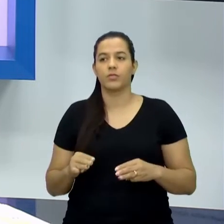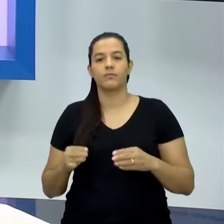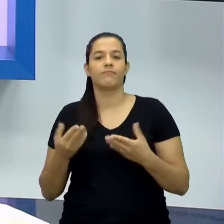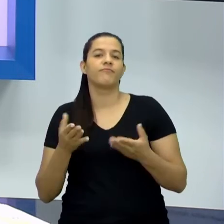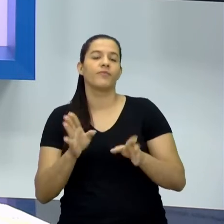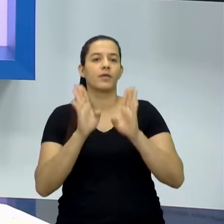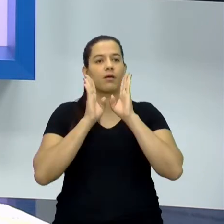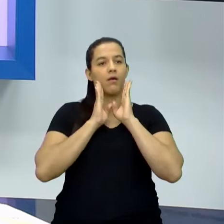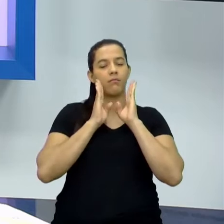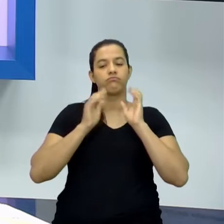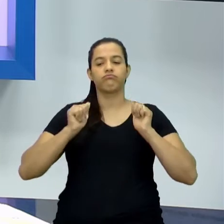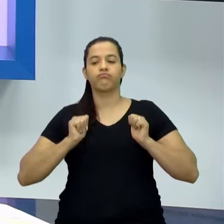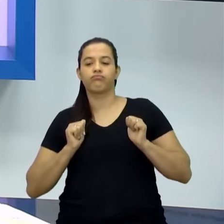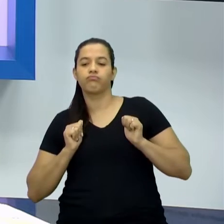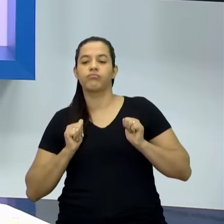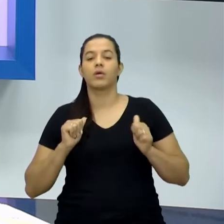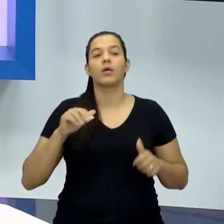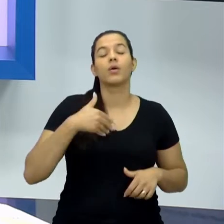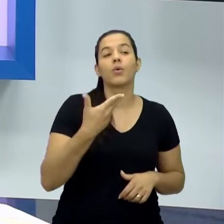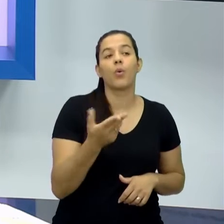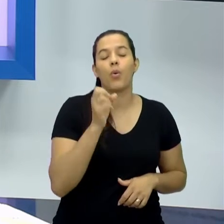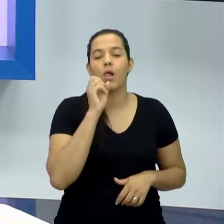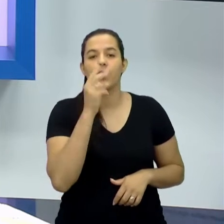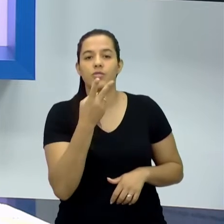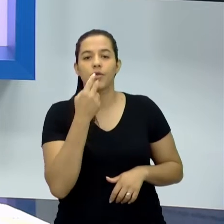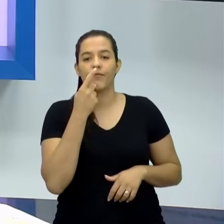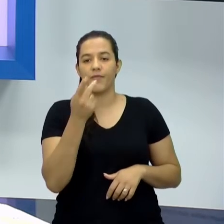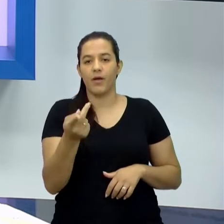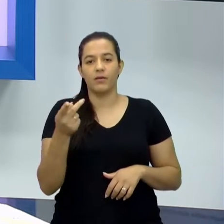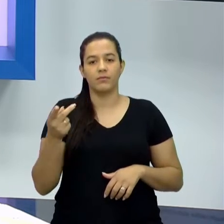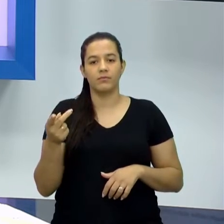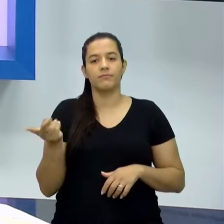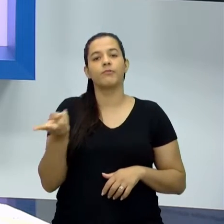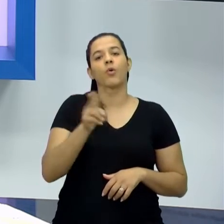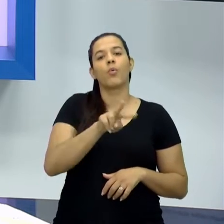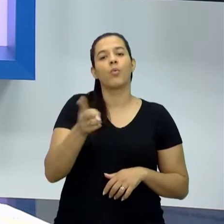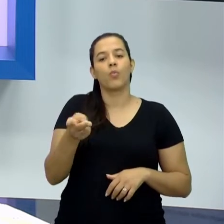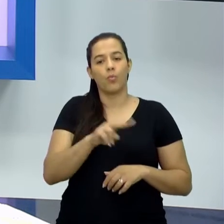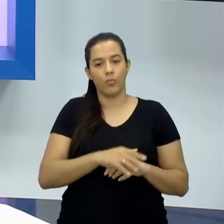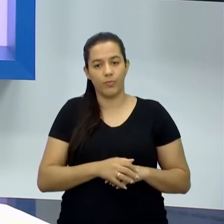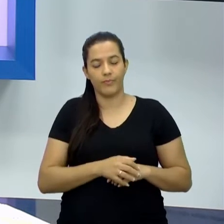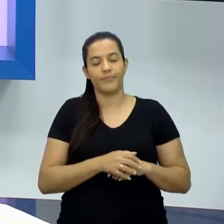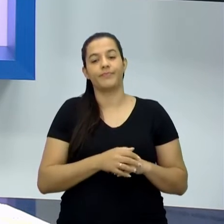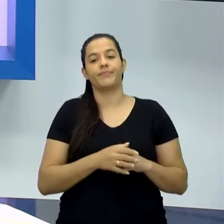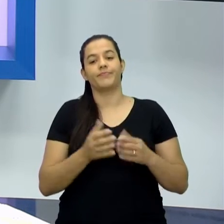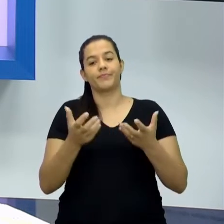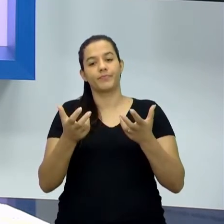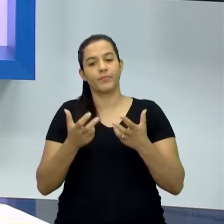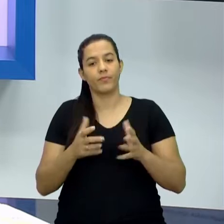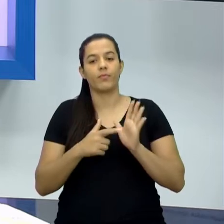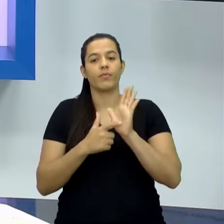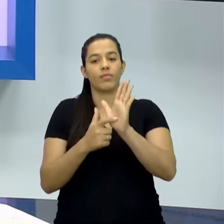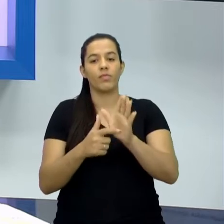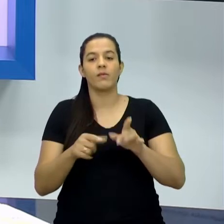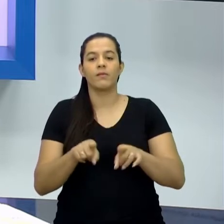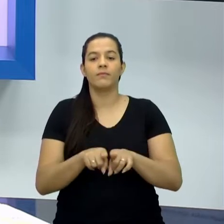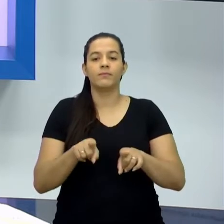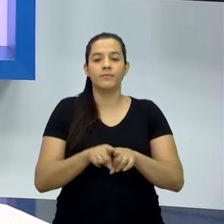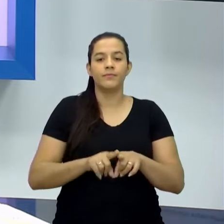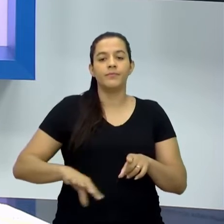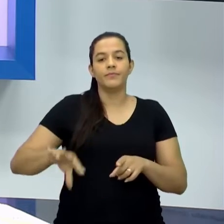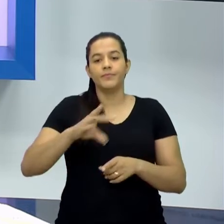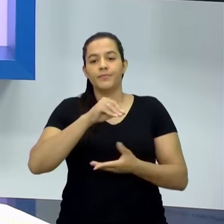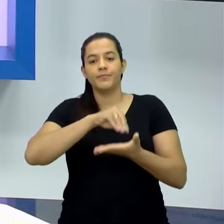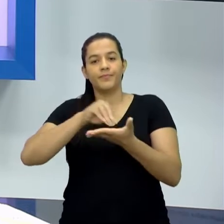se posiciona? Ela só relata o fato? Eu gostaria muito de ter trazido também, pela